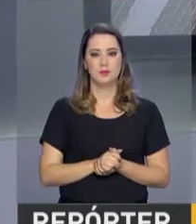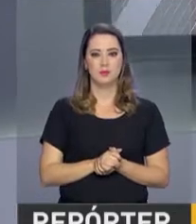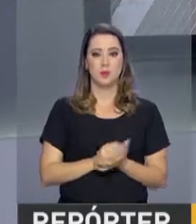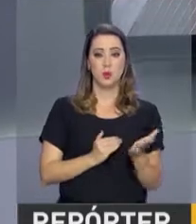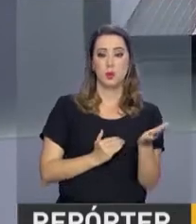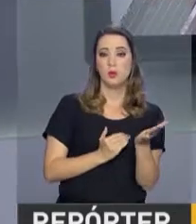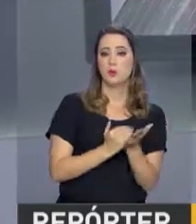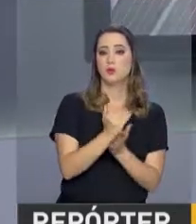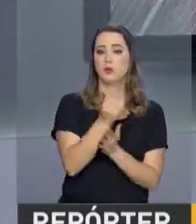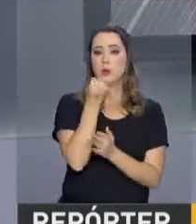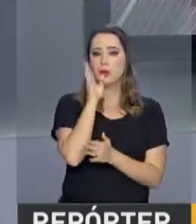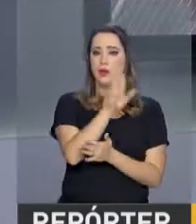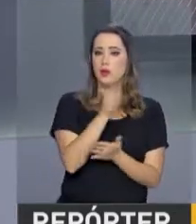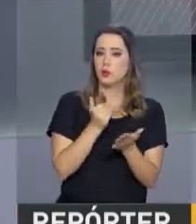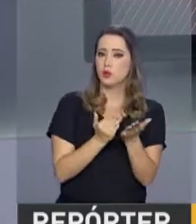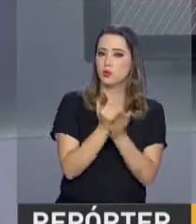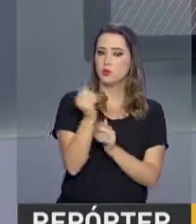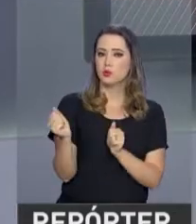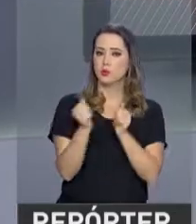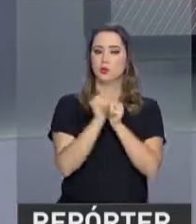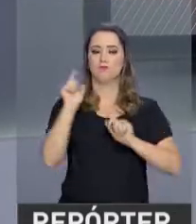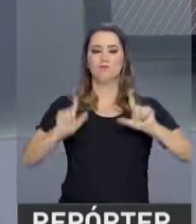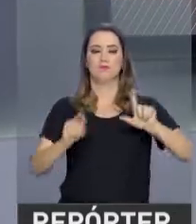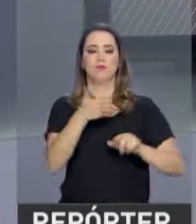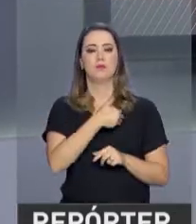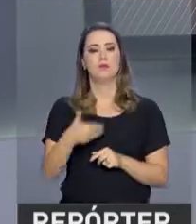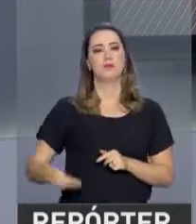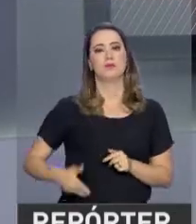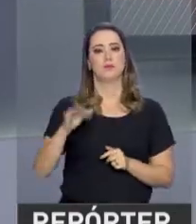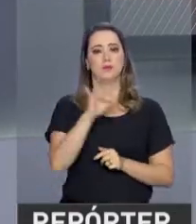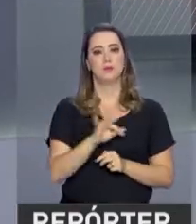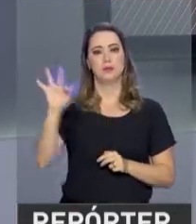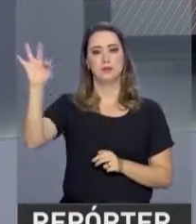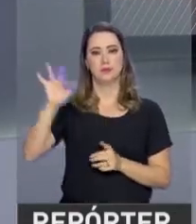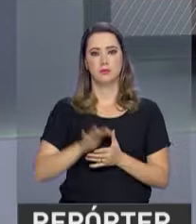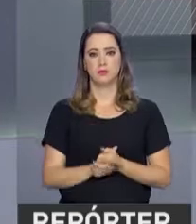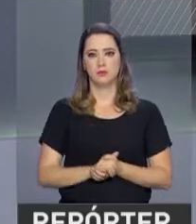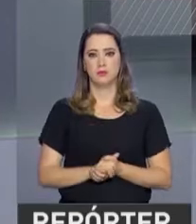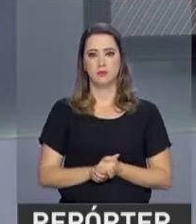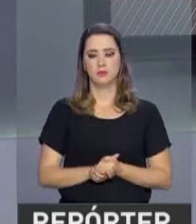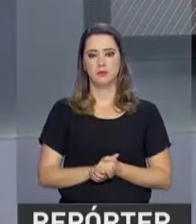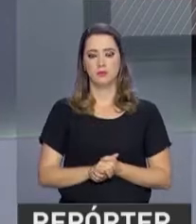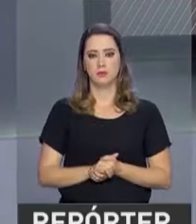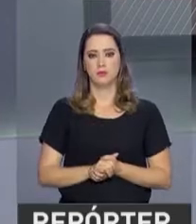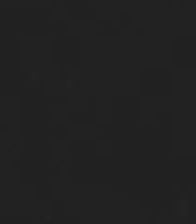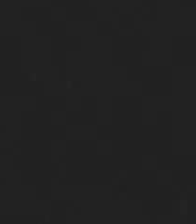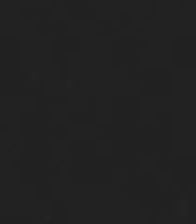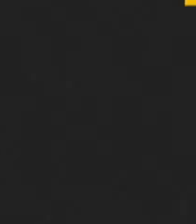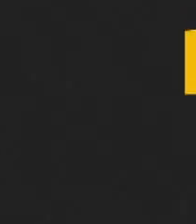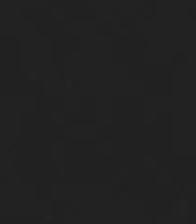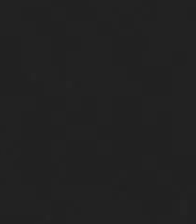internet uma boa tarde pra você e continue com a gente na nbr a tv do governo federal